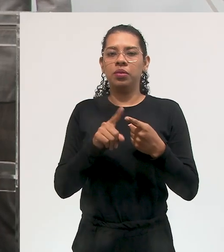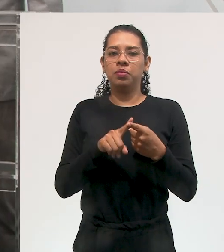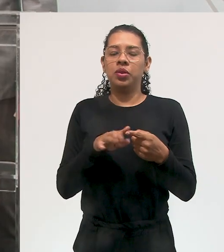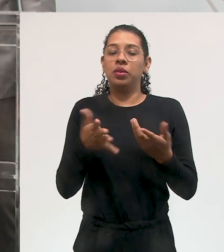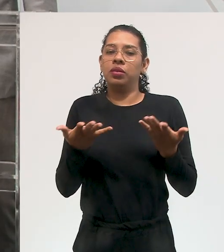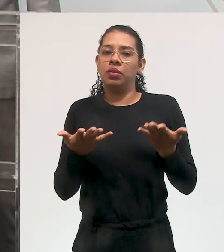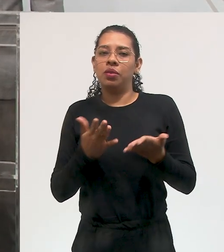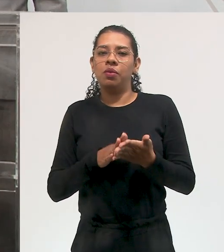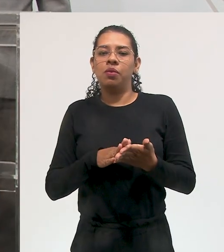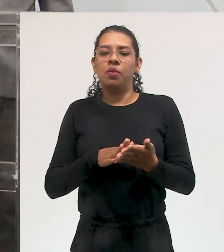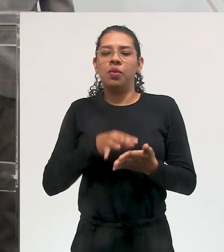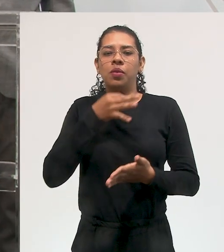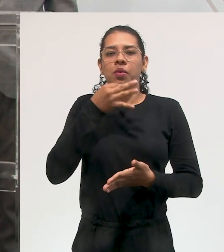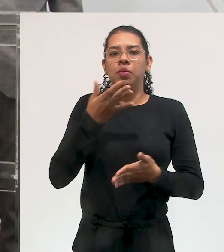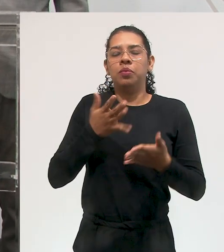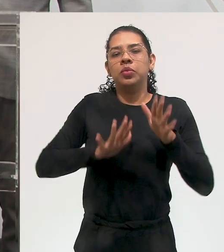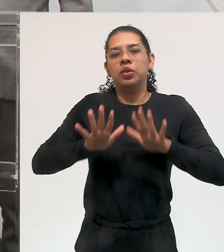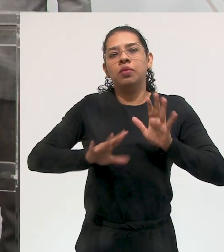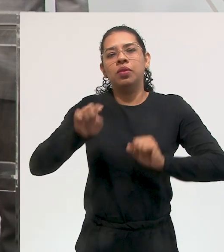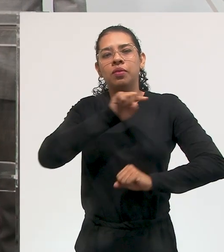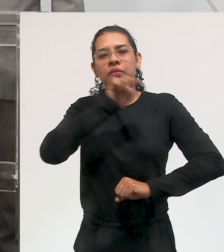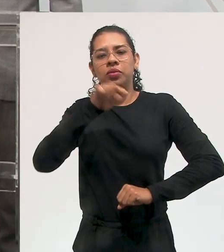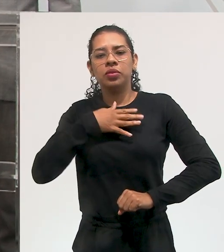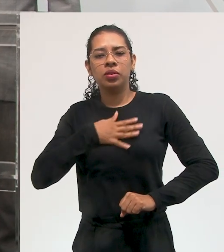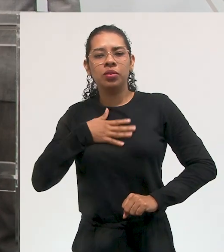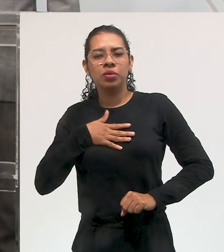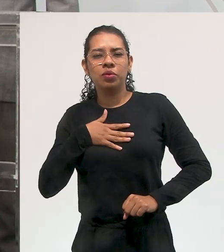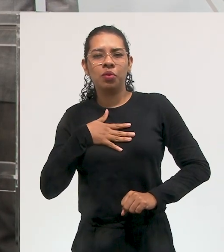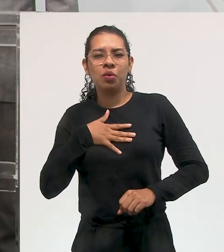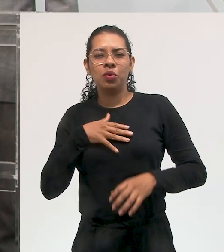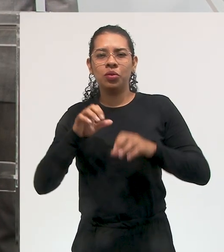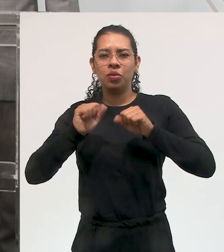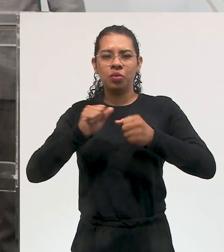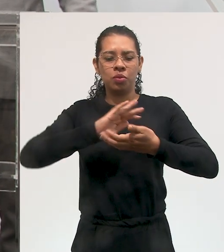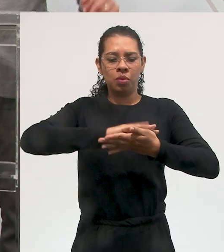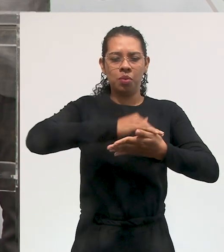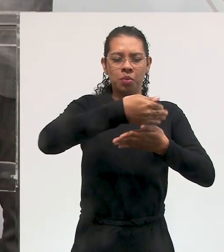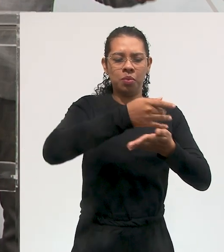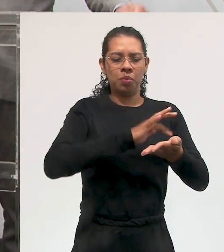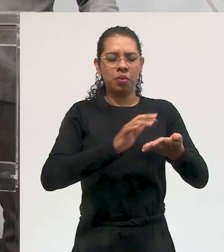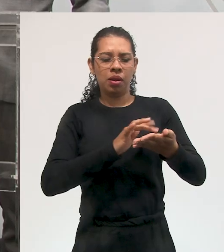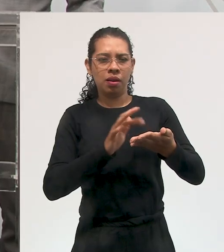do professor, né? Não sei se vocês gostam de estar assistindo a